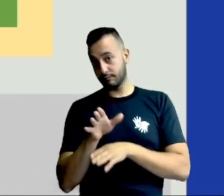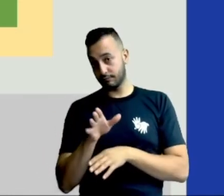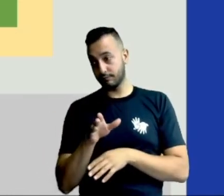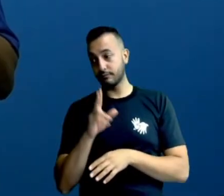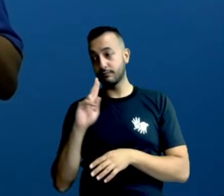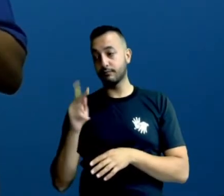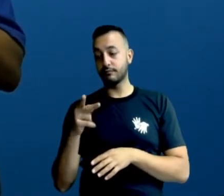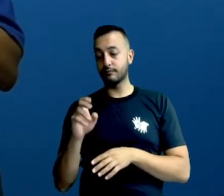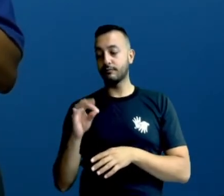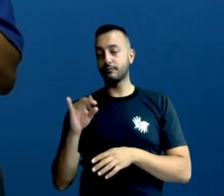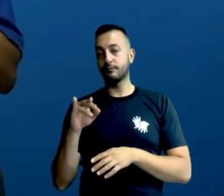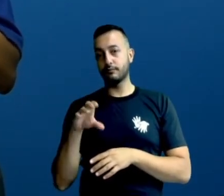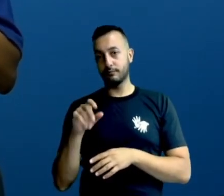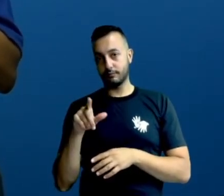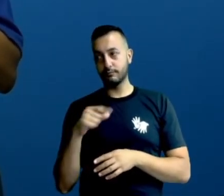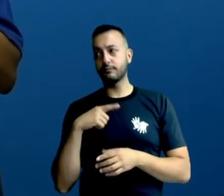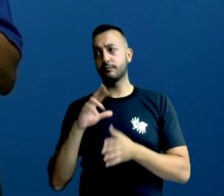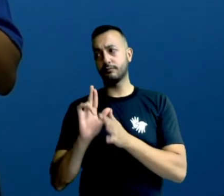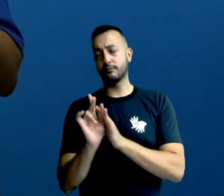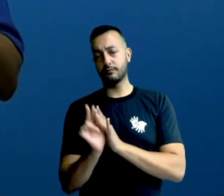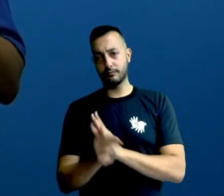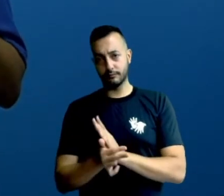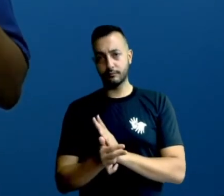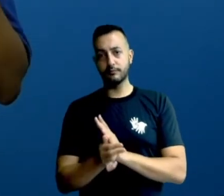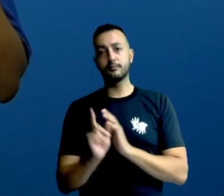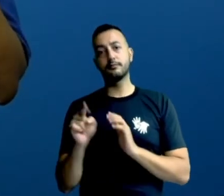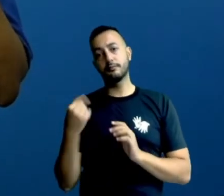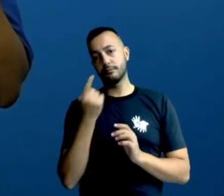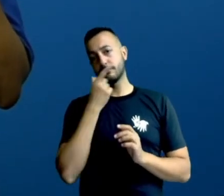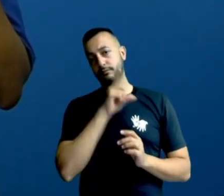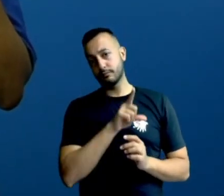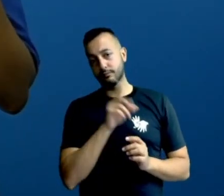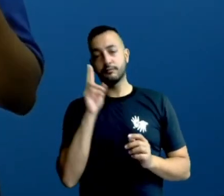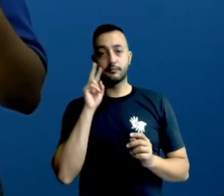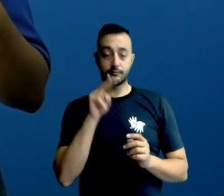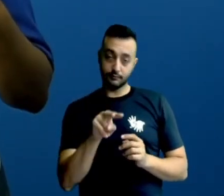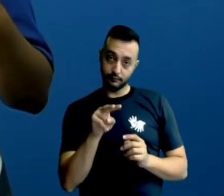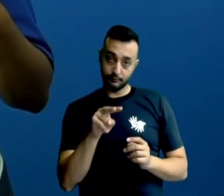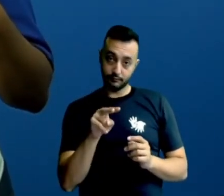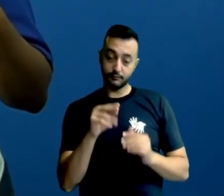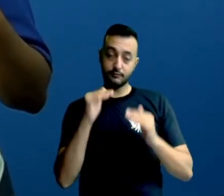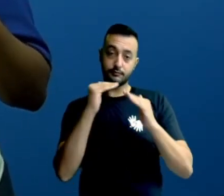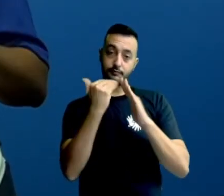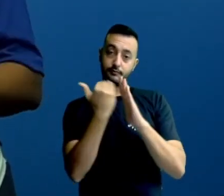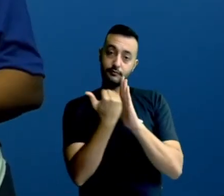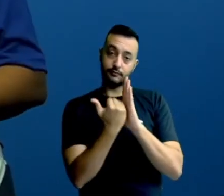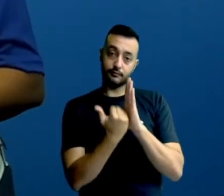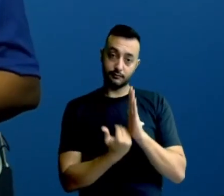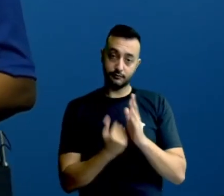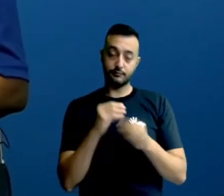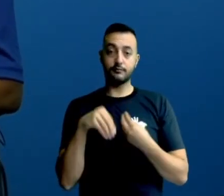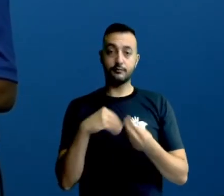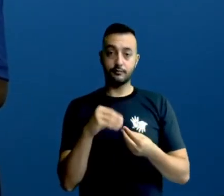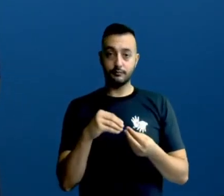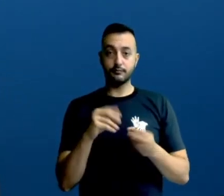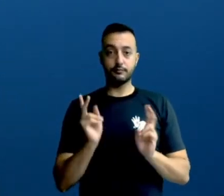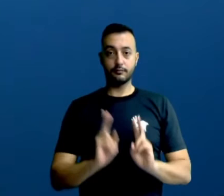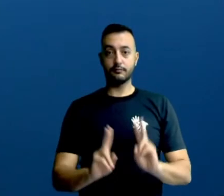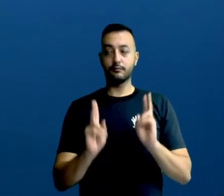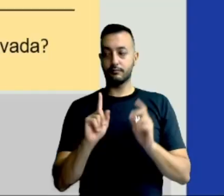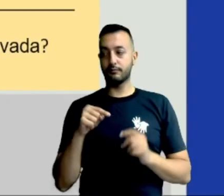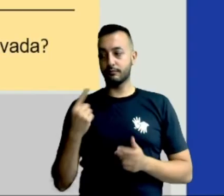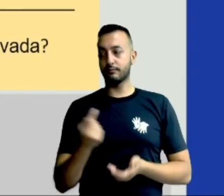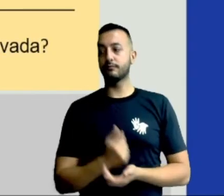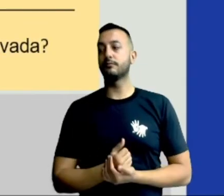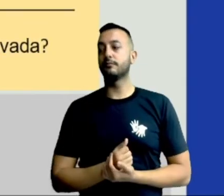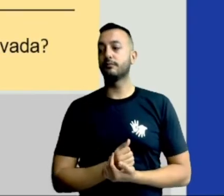A heterogênea tem várias fases e nós conseguimos ver as fases, tá certo? Dessas misturas. Vamos lá,